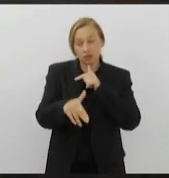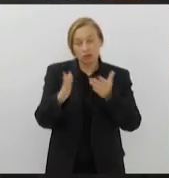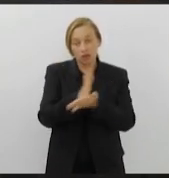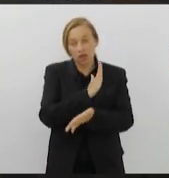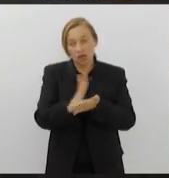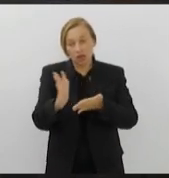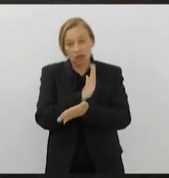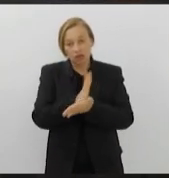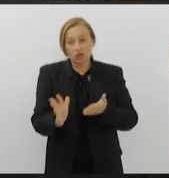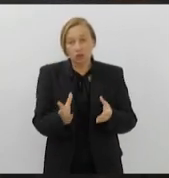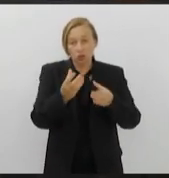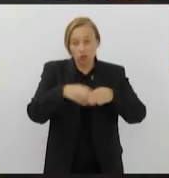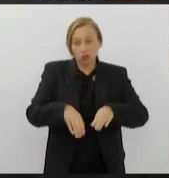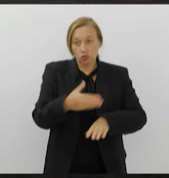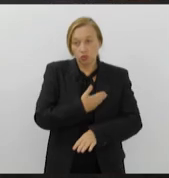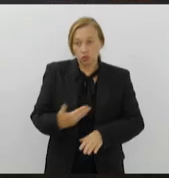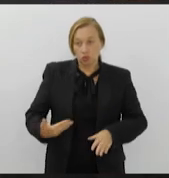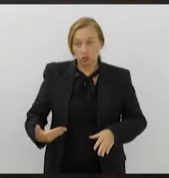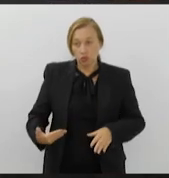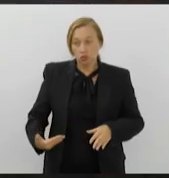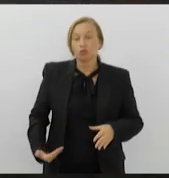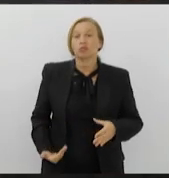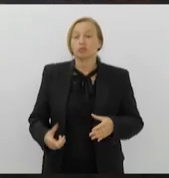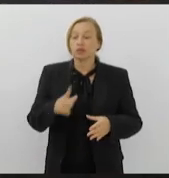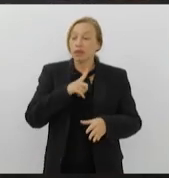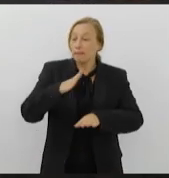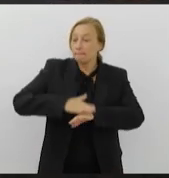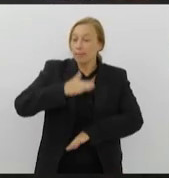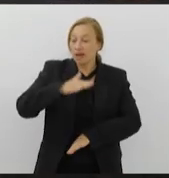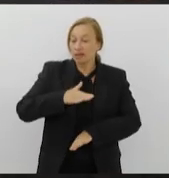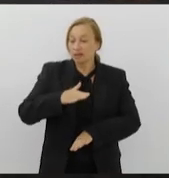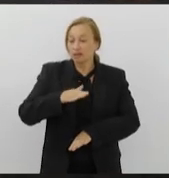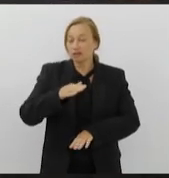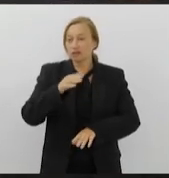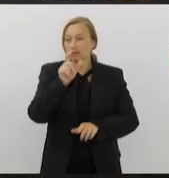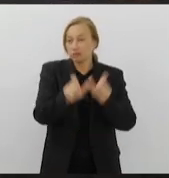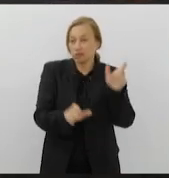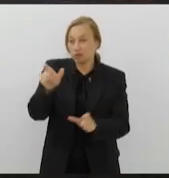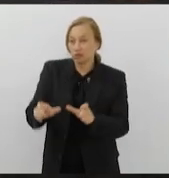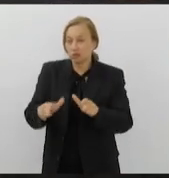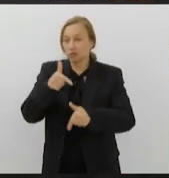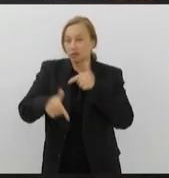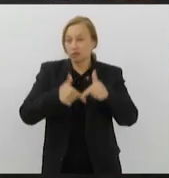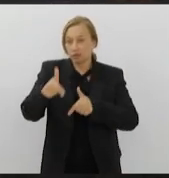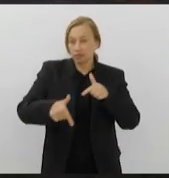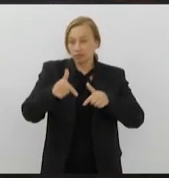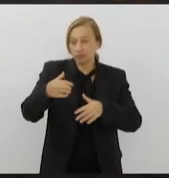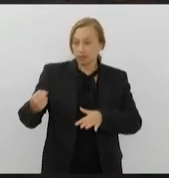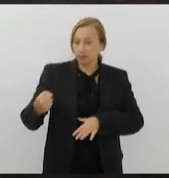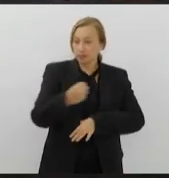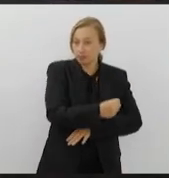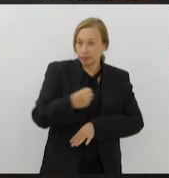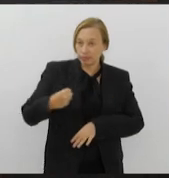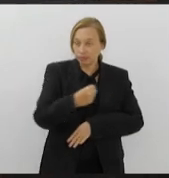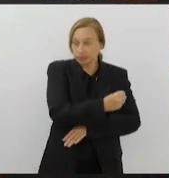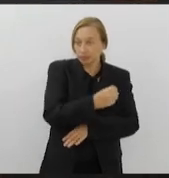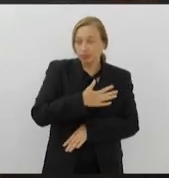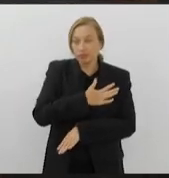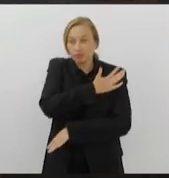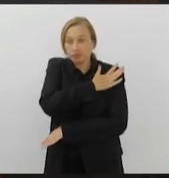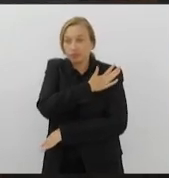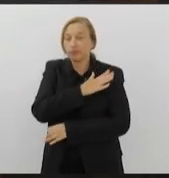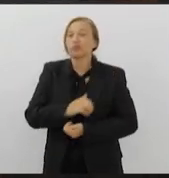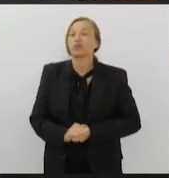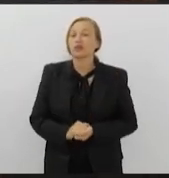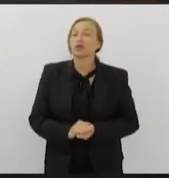o concurso público para trazer mais efetivo para a Polícia Militar, então acho justo conversar assim, tentar um entendimento